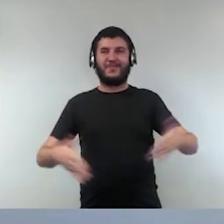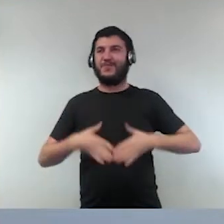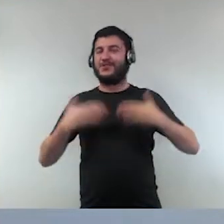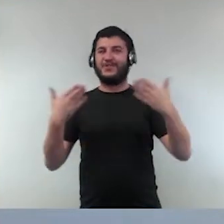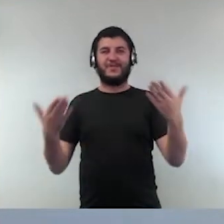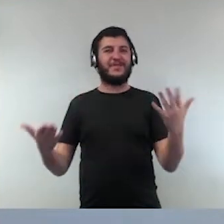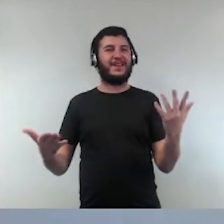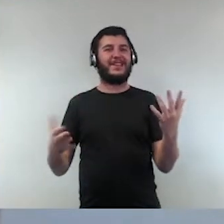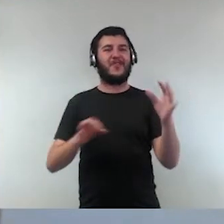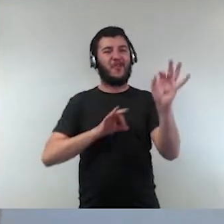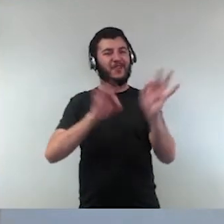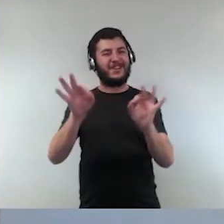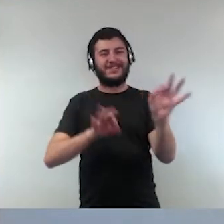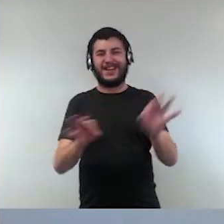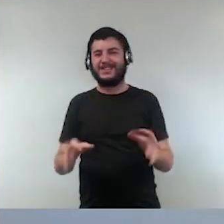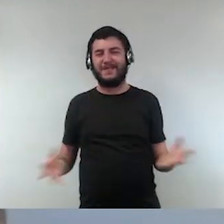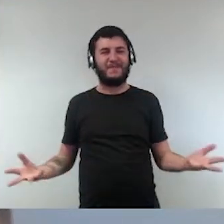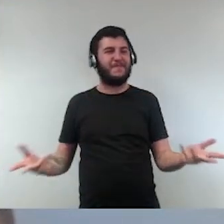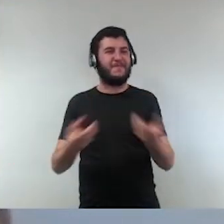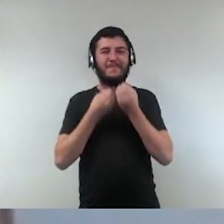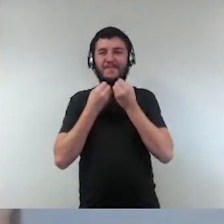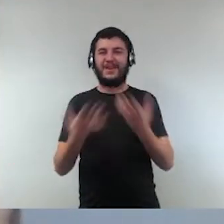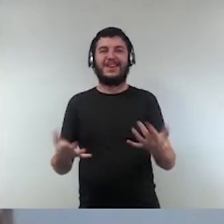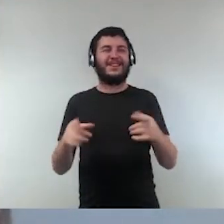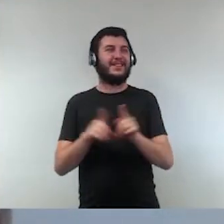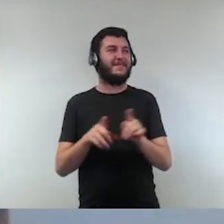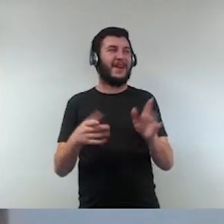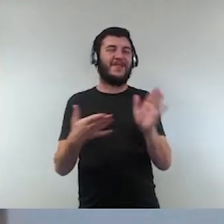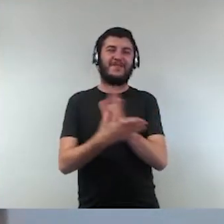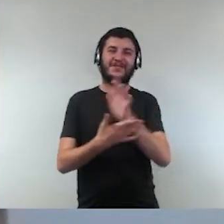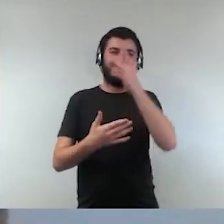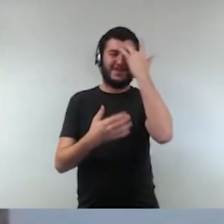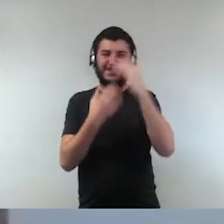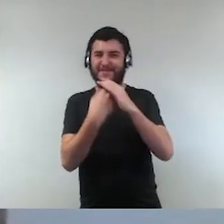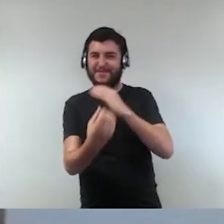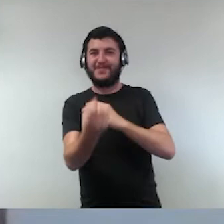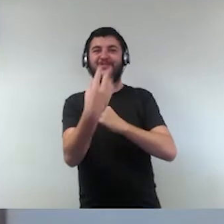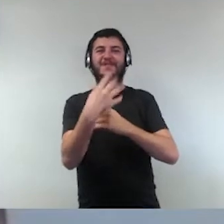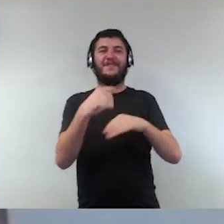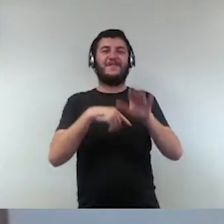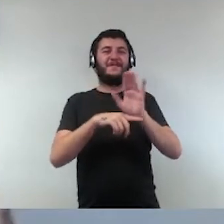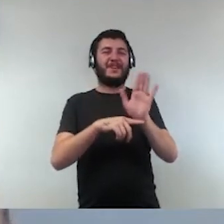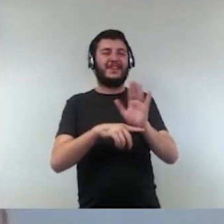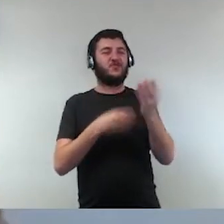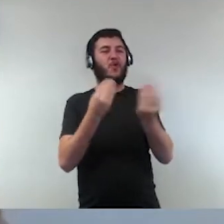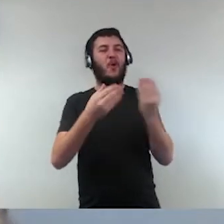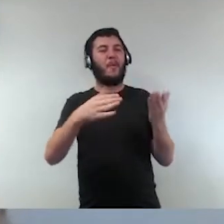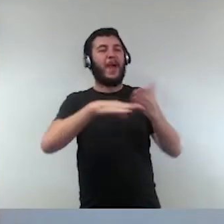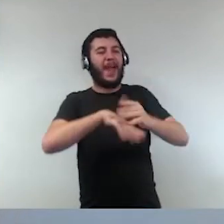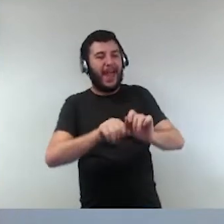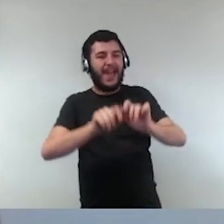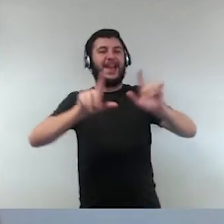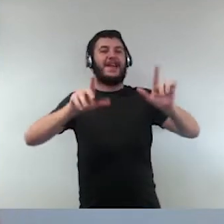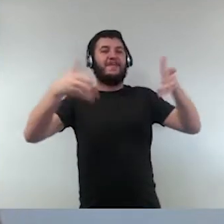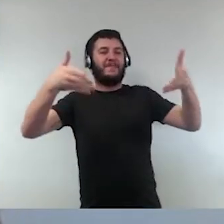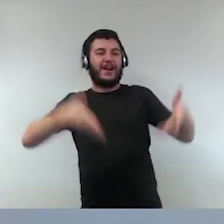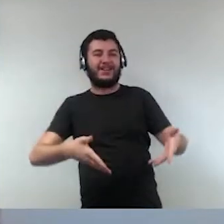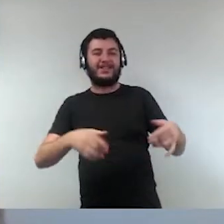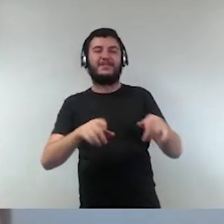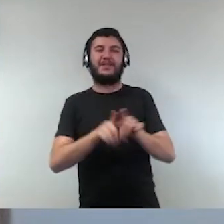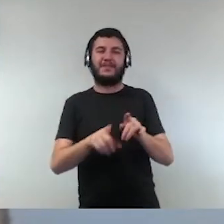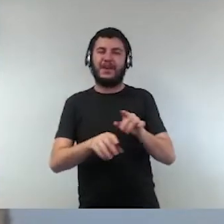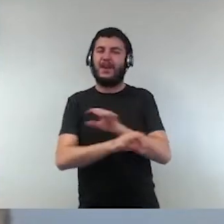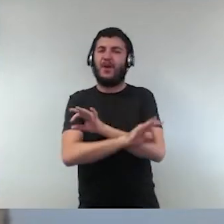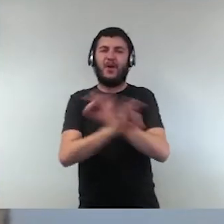sendo super bem organizado, né? A gente recebeu vídeos instruindo como entrar, enfim. E eu acho importante que a OAB capitanie